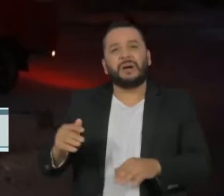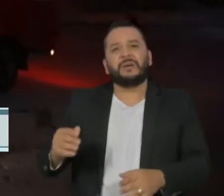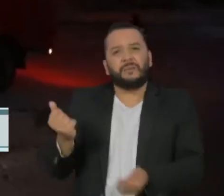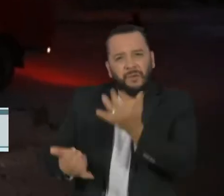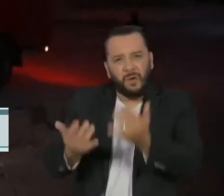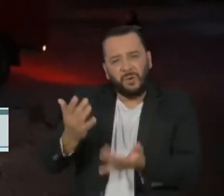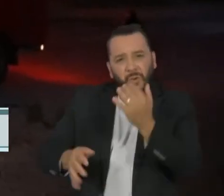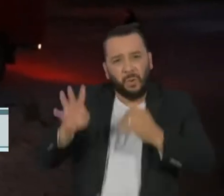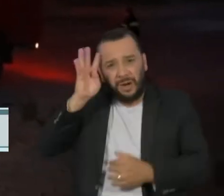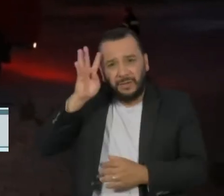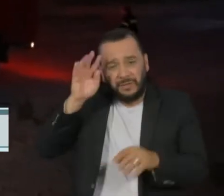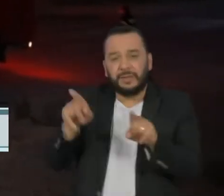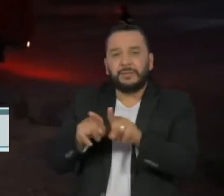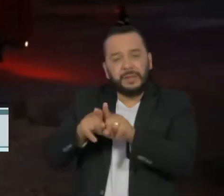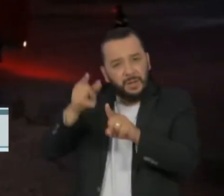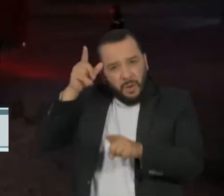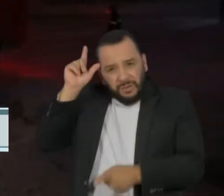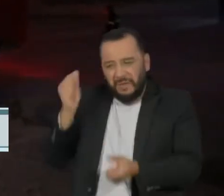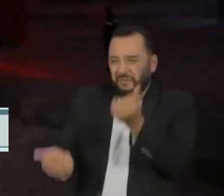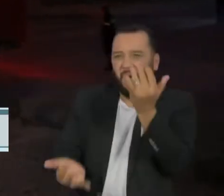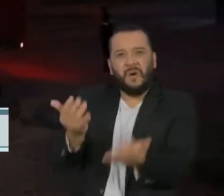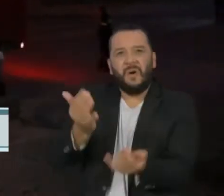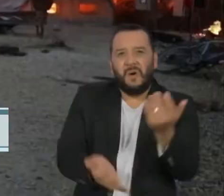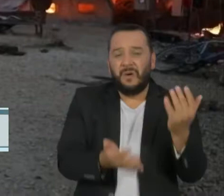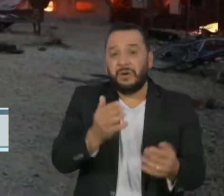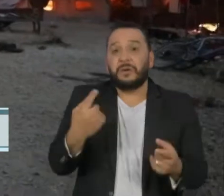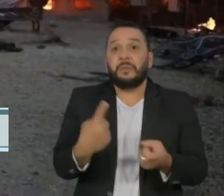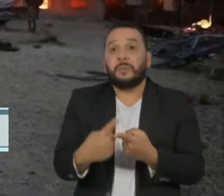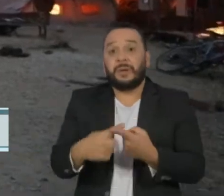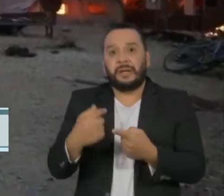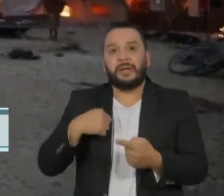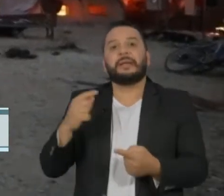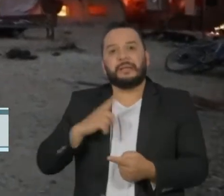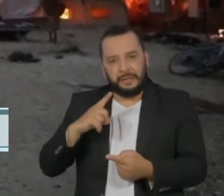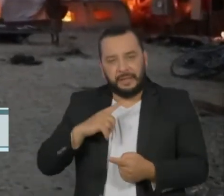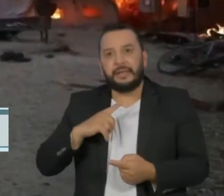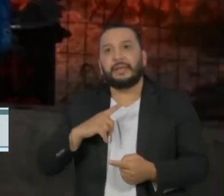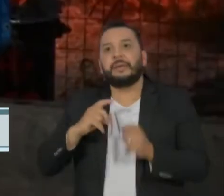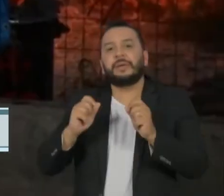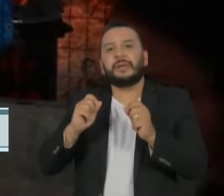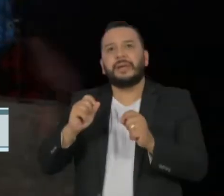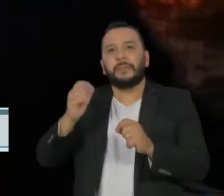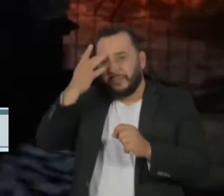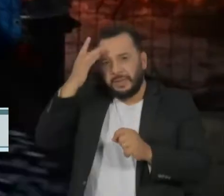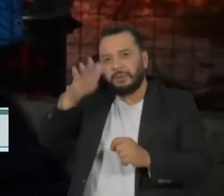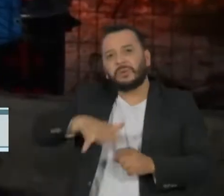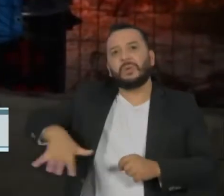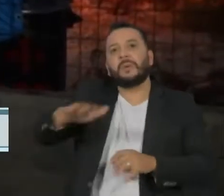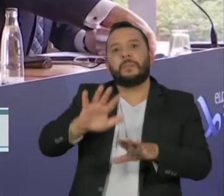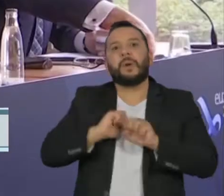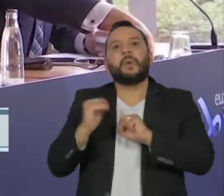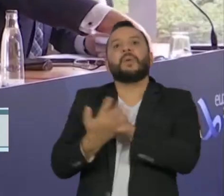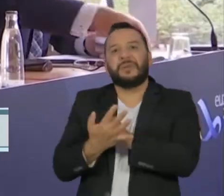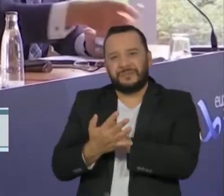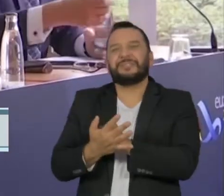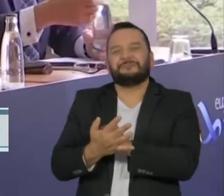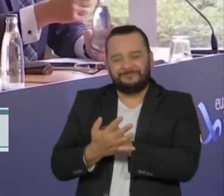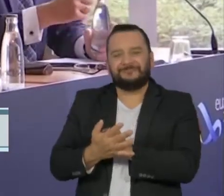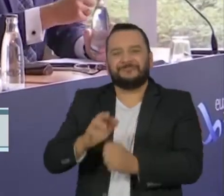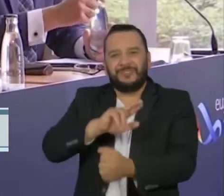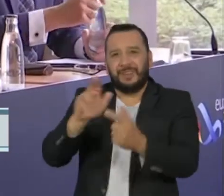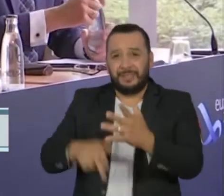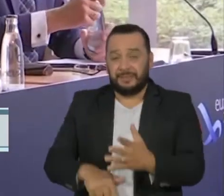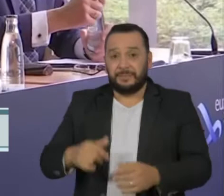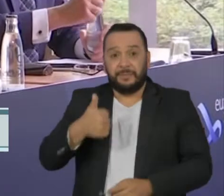após confrontos entre imigrantes e autoridades depois da identificação de vários casos positivos para o novo coronavírus 10